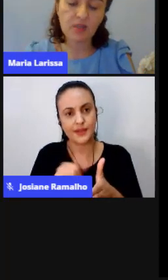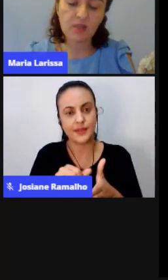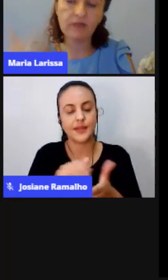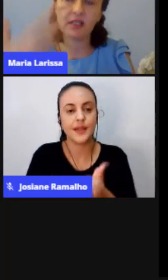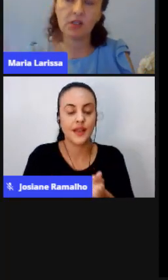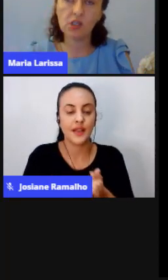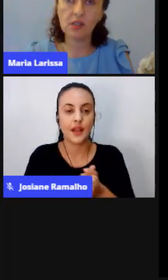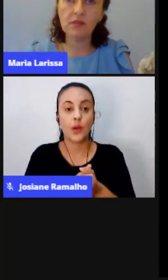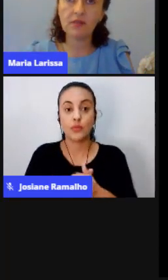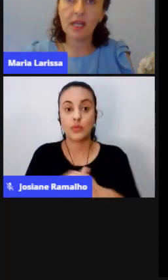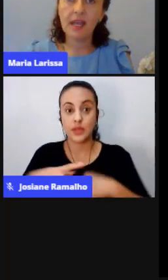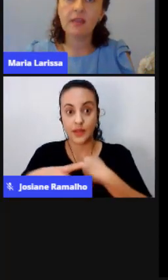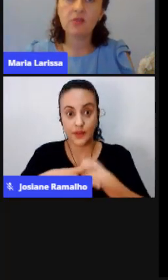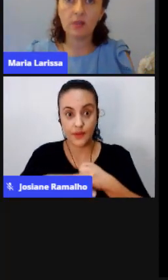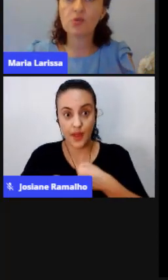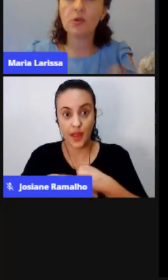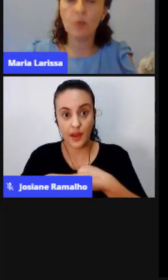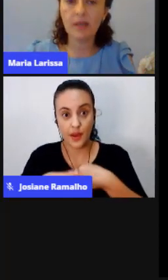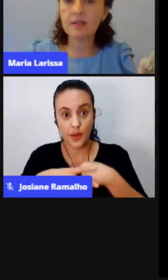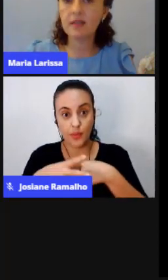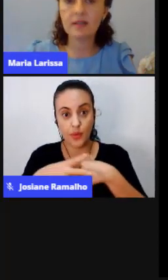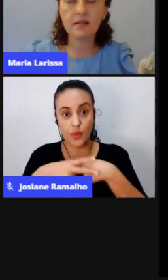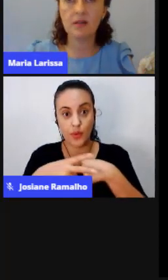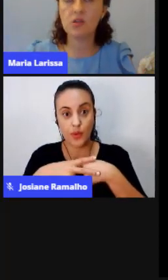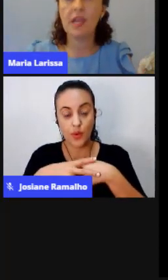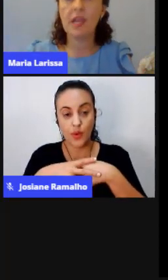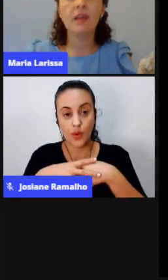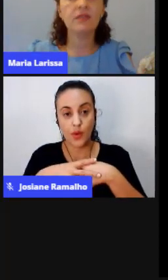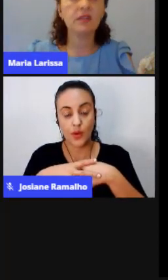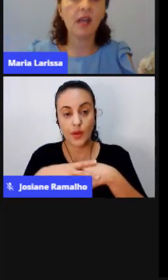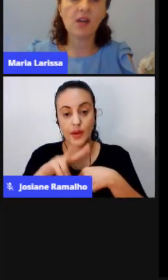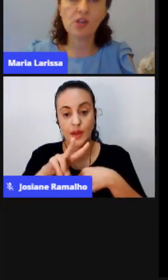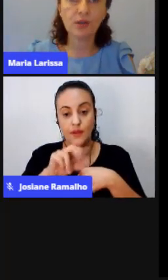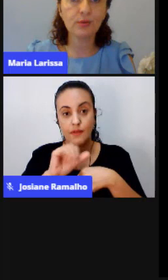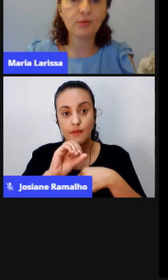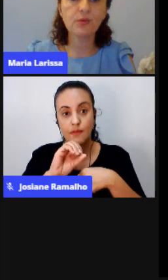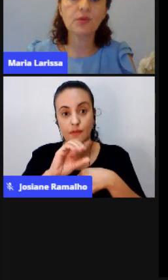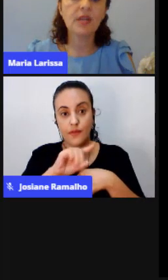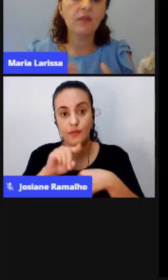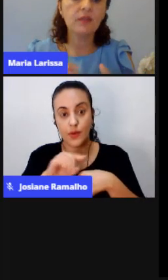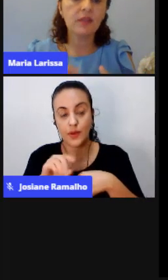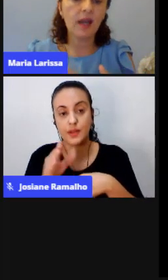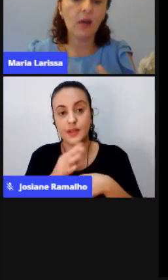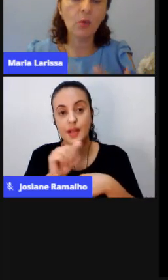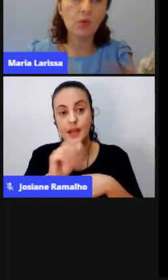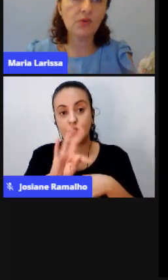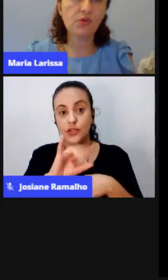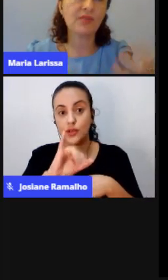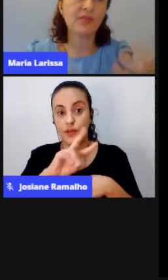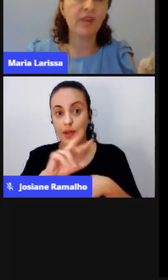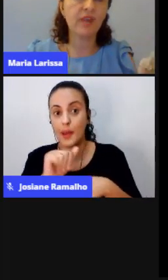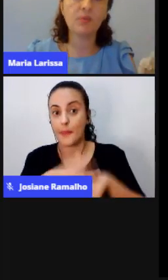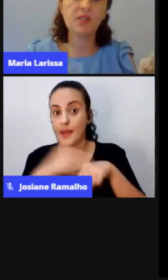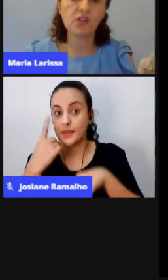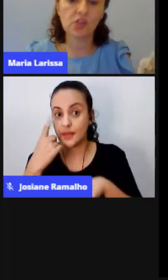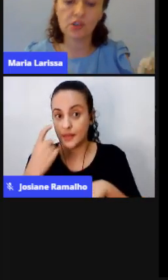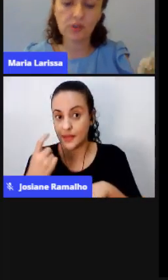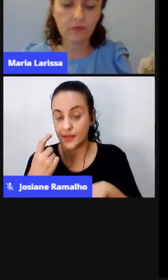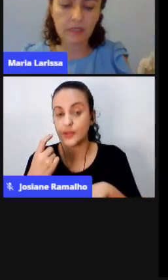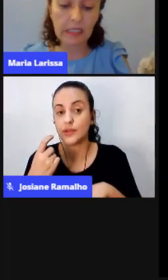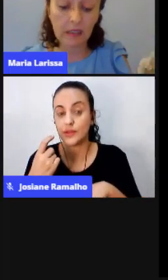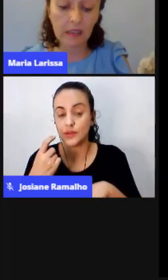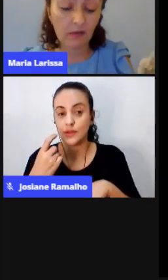esses verbos na voz ativa, eles tornam o jogo mais interessante. Evitar gerúndios, evitar o uso de